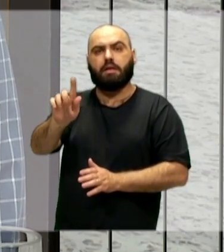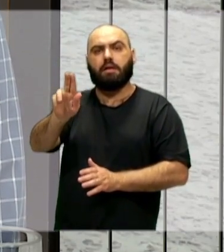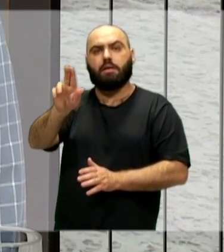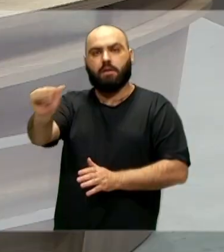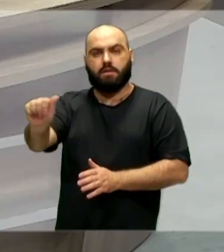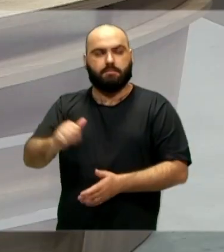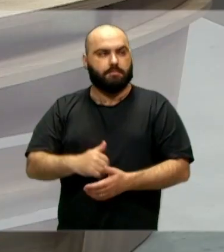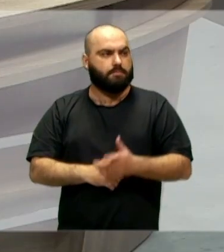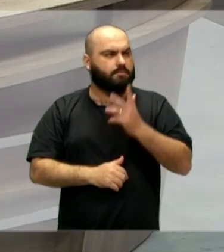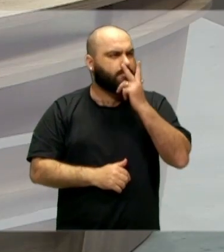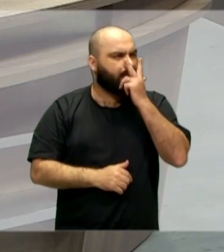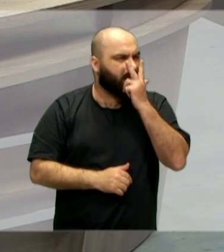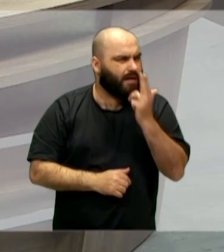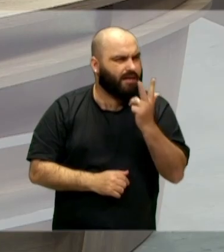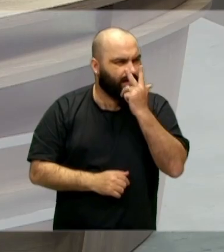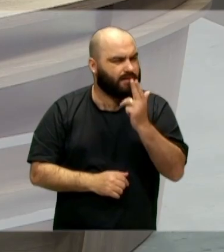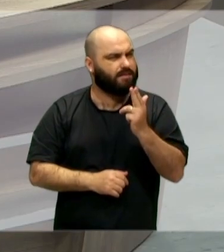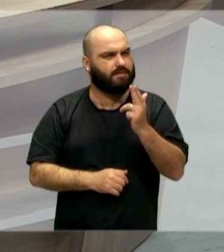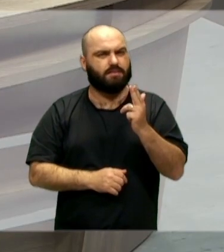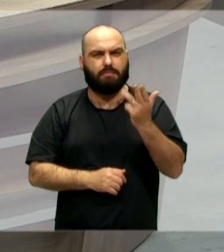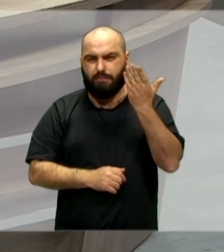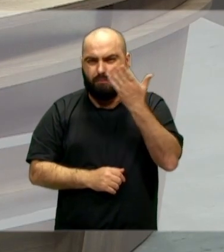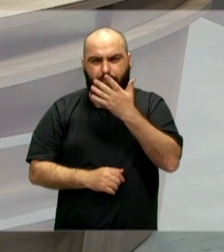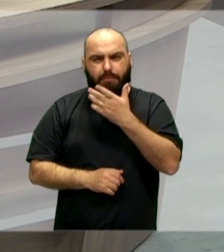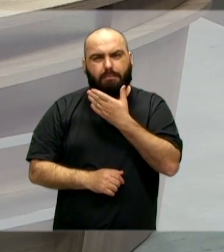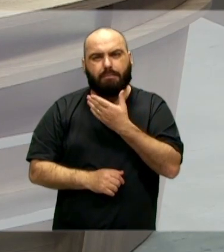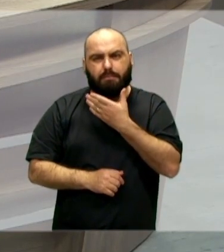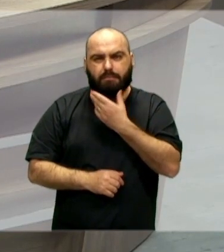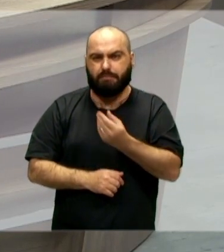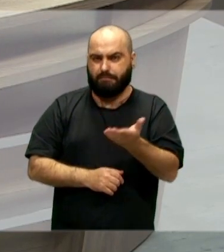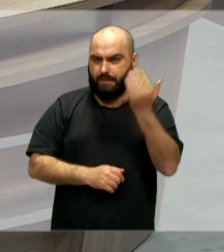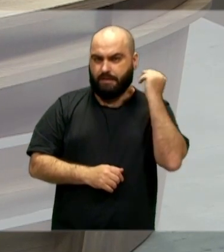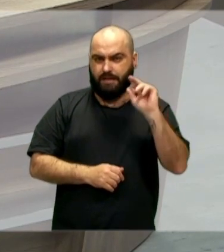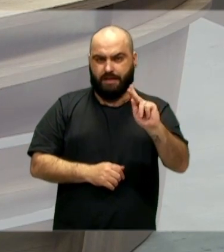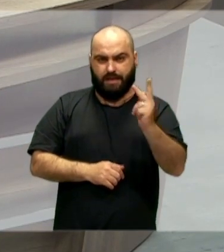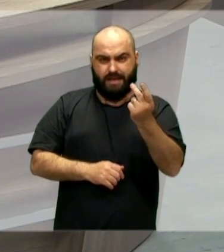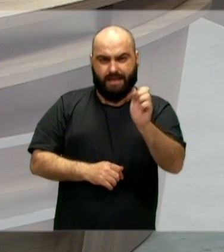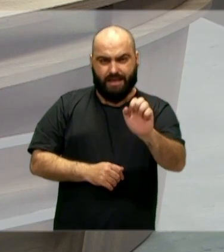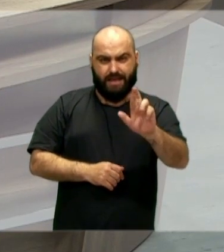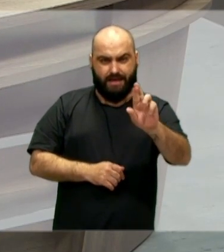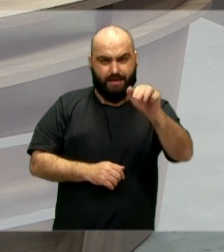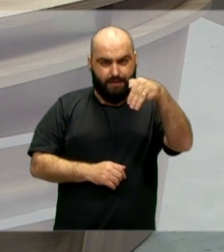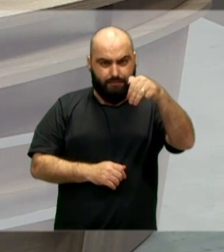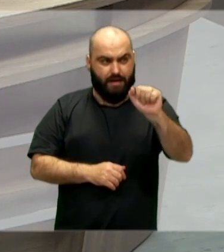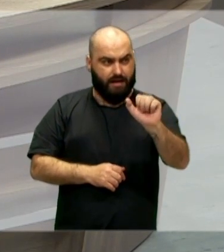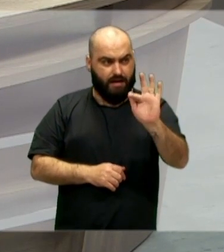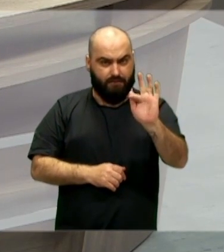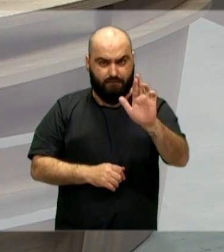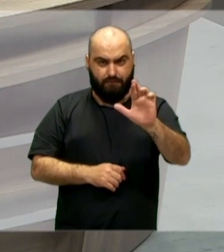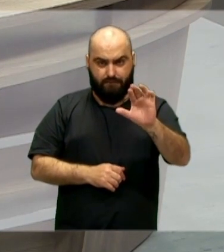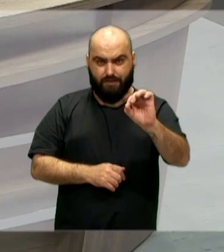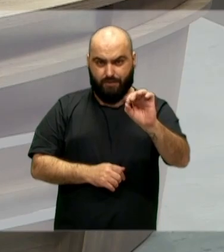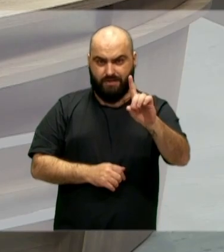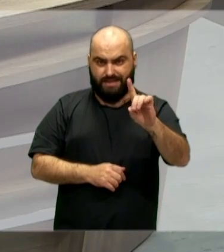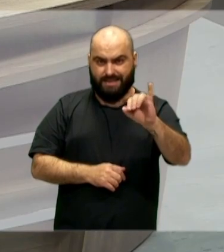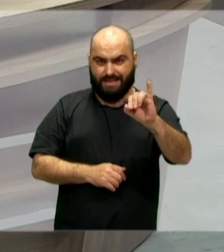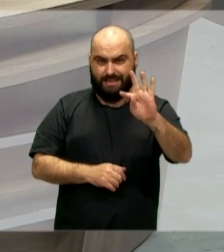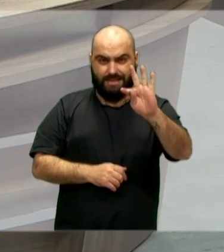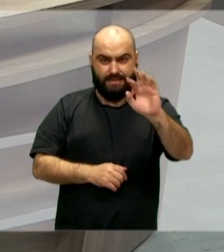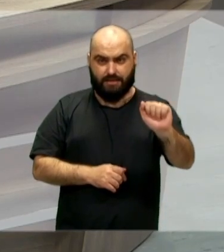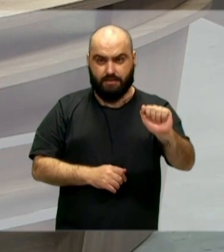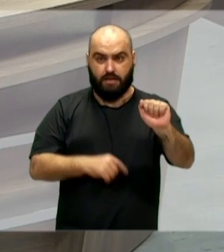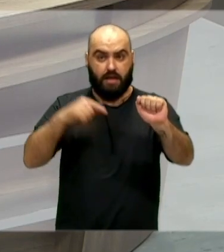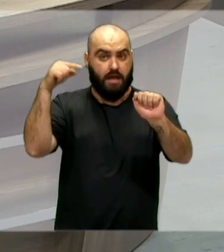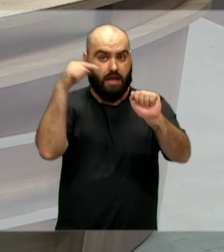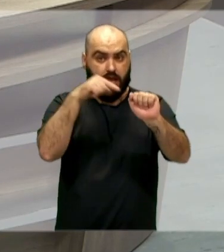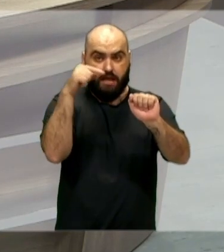letra... Desculpa te interromper, é o que se chamava antigamente de hermafrodita? Isso. Esse termo a gente está em